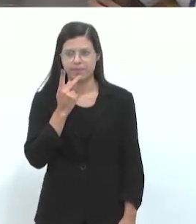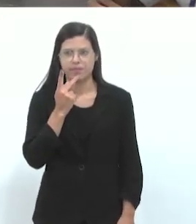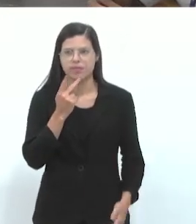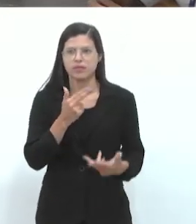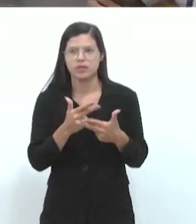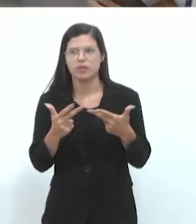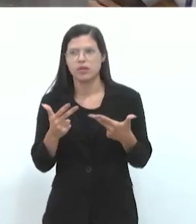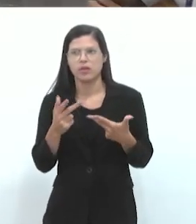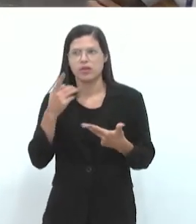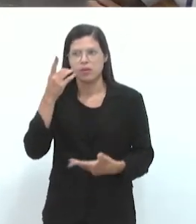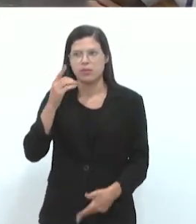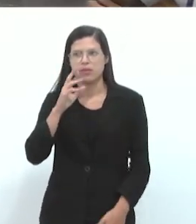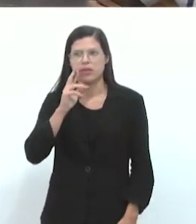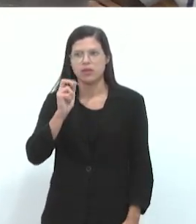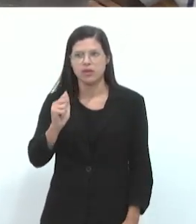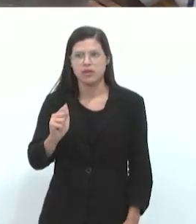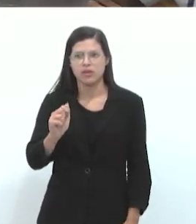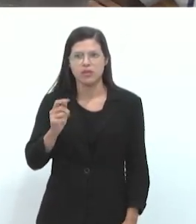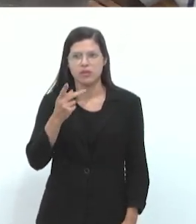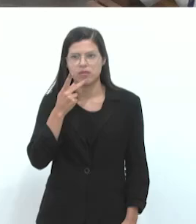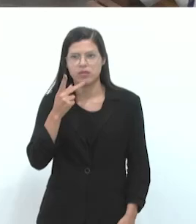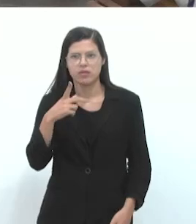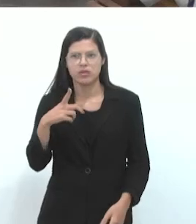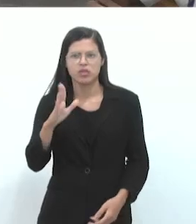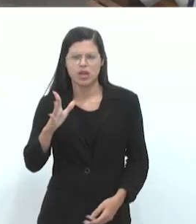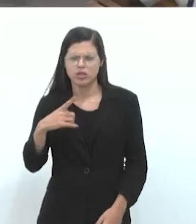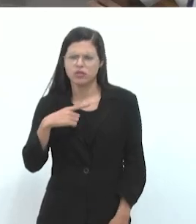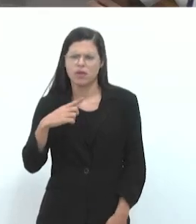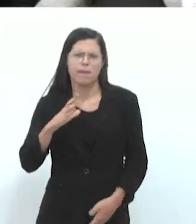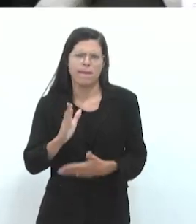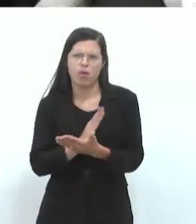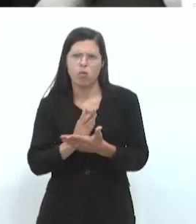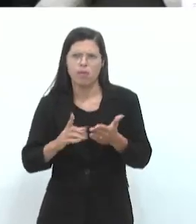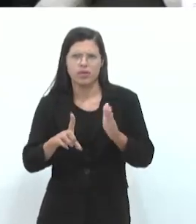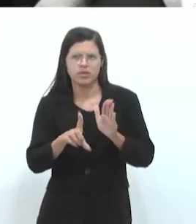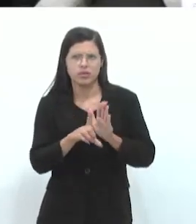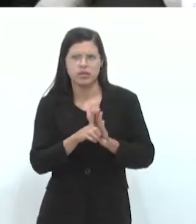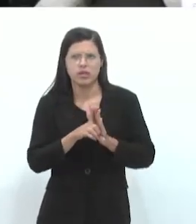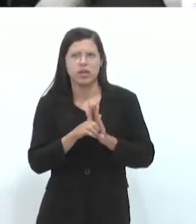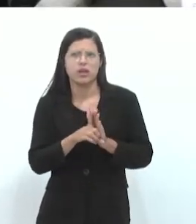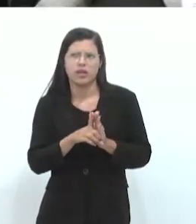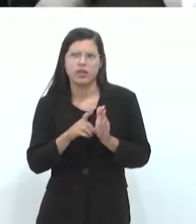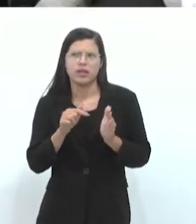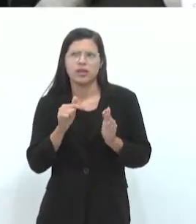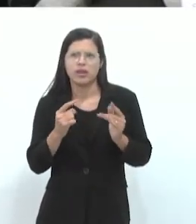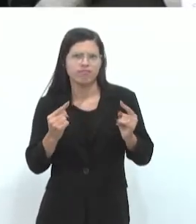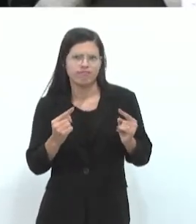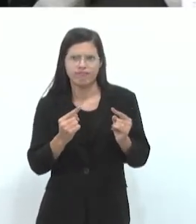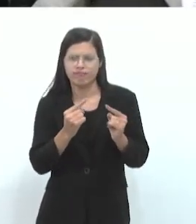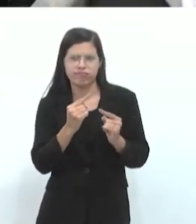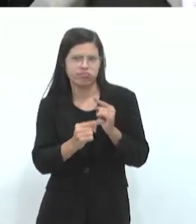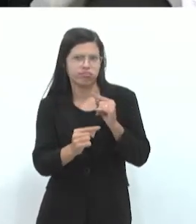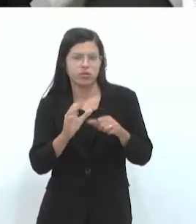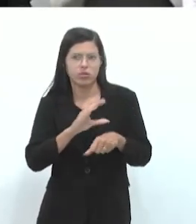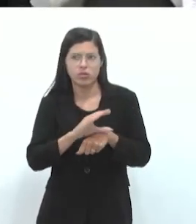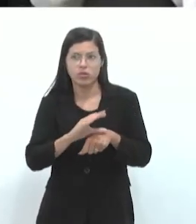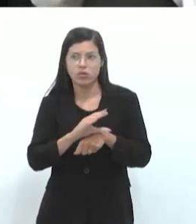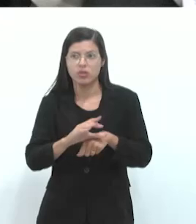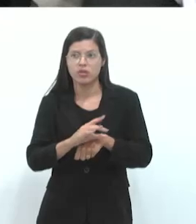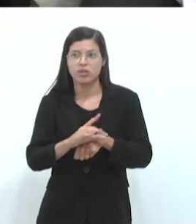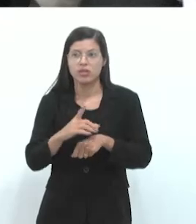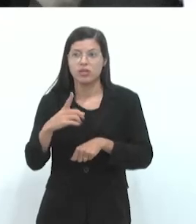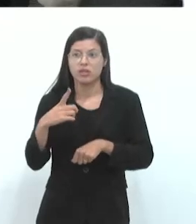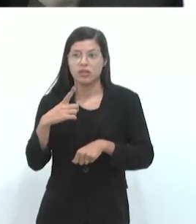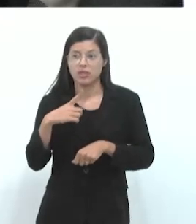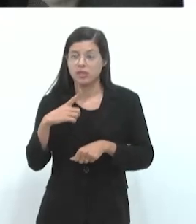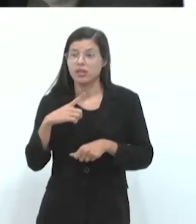nós aqui, né, já temos algumas leis que foram consideradas inconstitucionais. Mas nós temos muitas leis que a Procuradoria deu esses pareceres